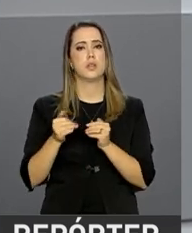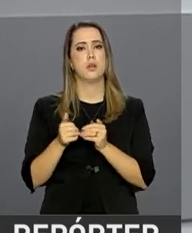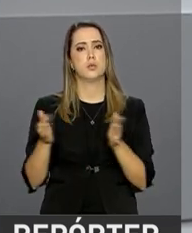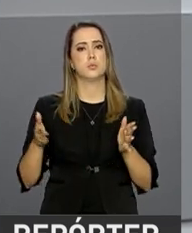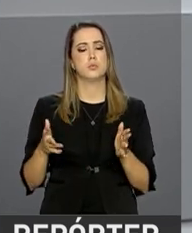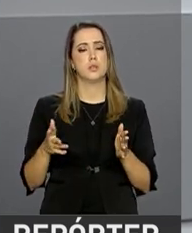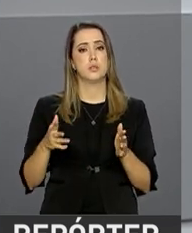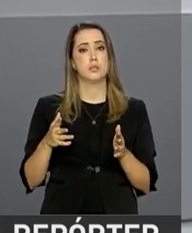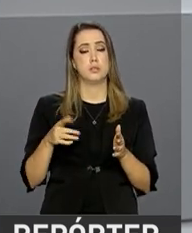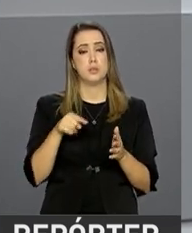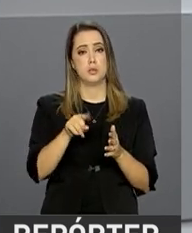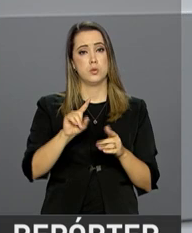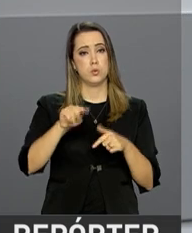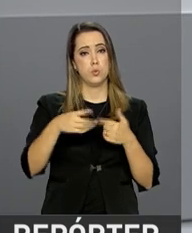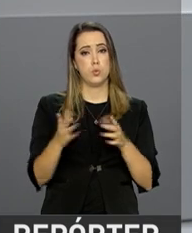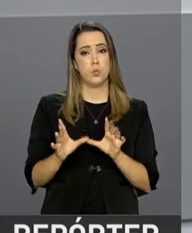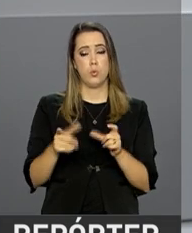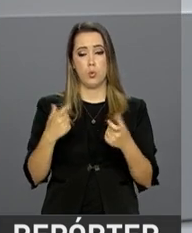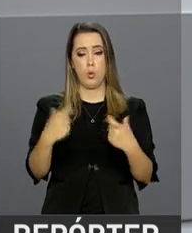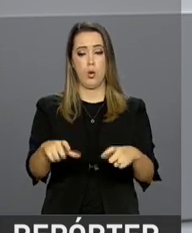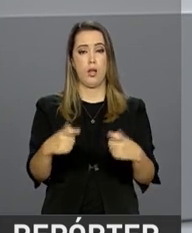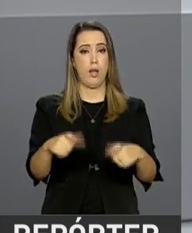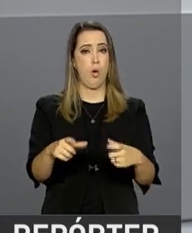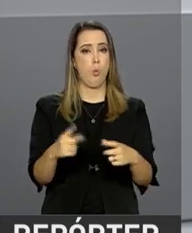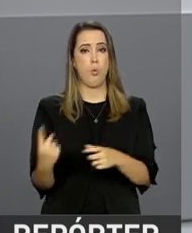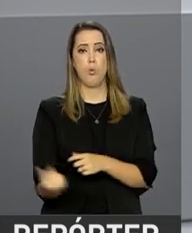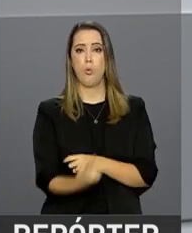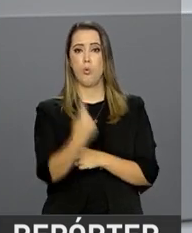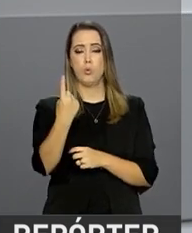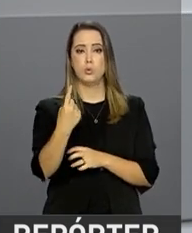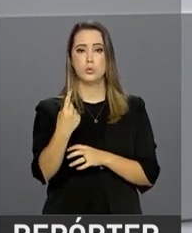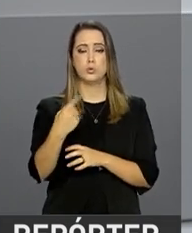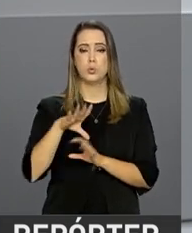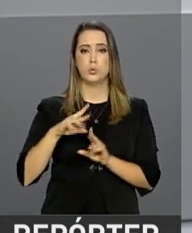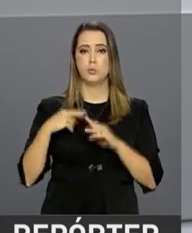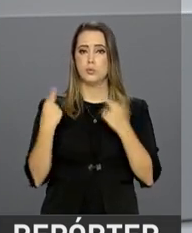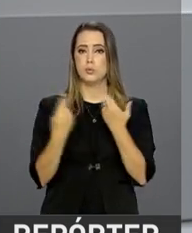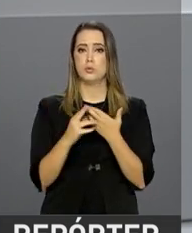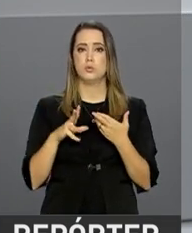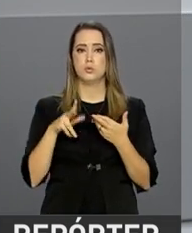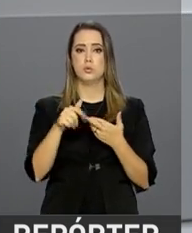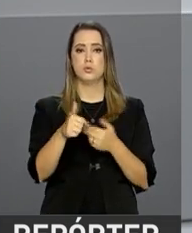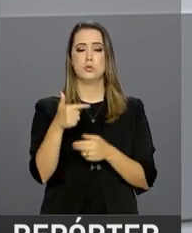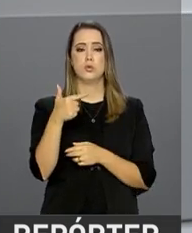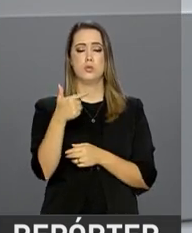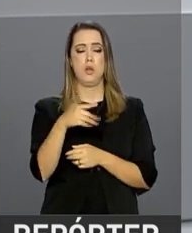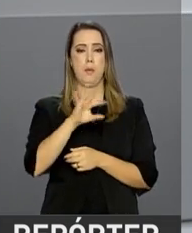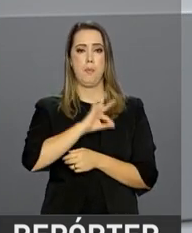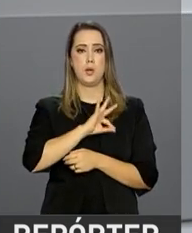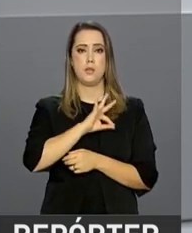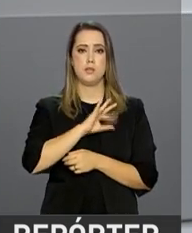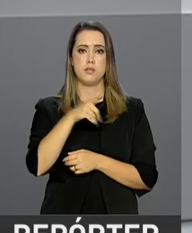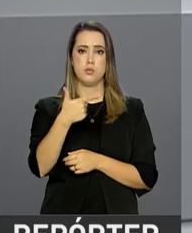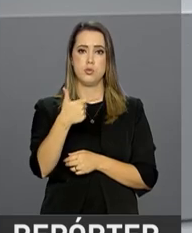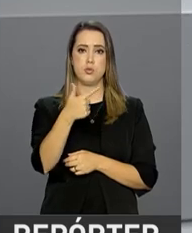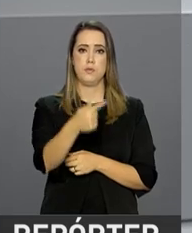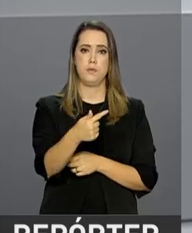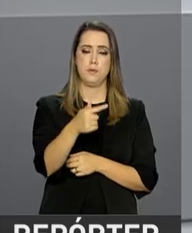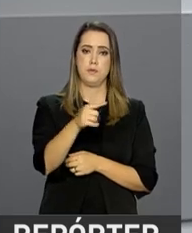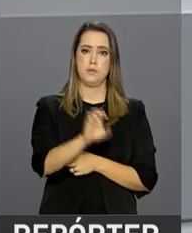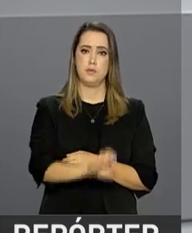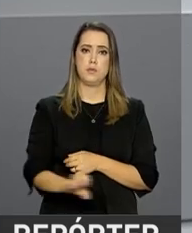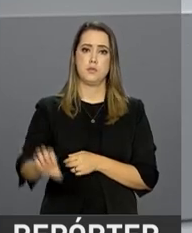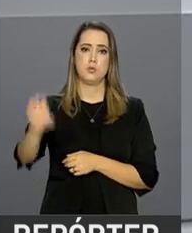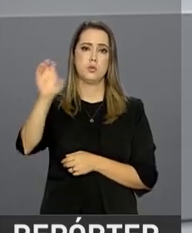dias um centro integrado de comando e controle em Brasília, que vai reunir pela primeira vez as forças policiais das 27 unidades